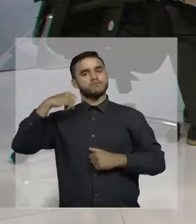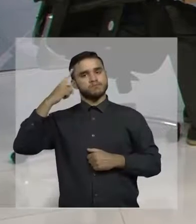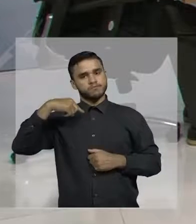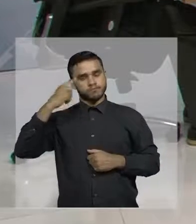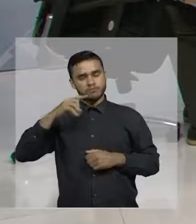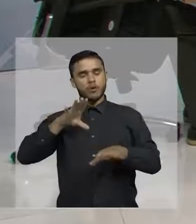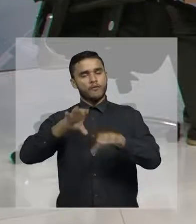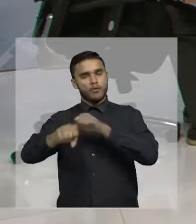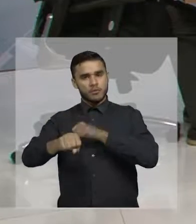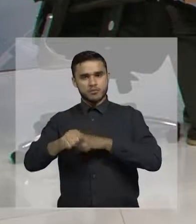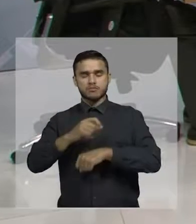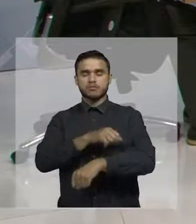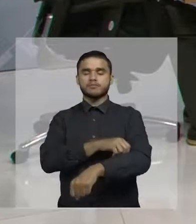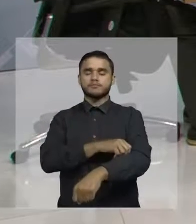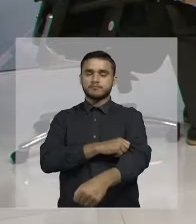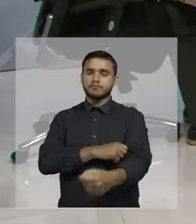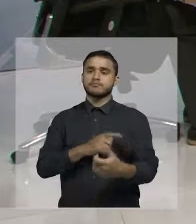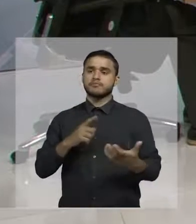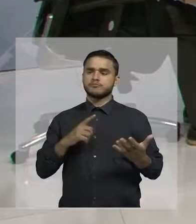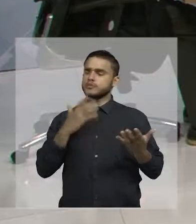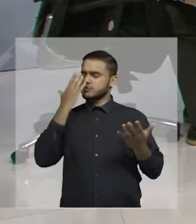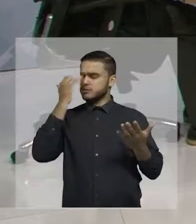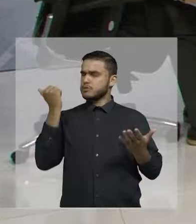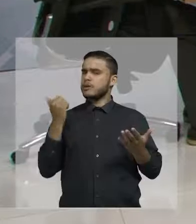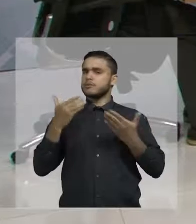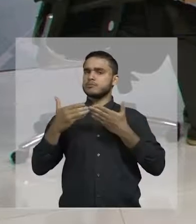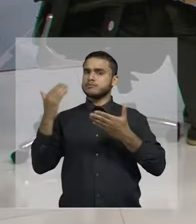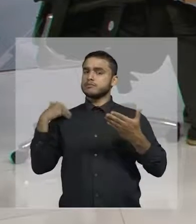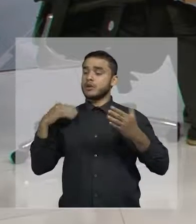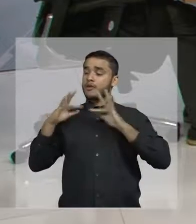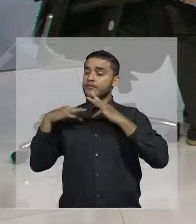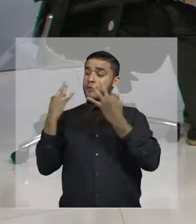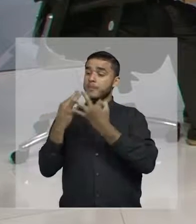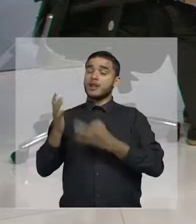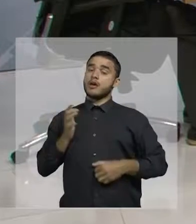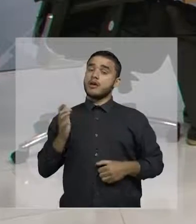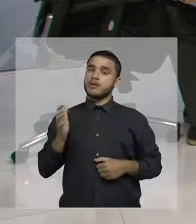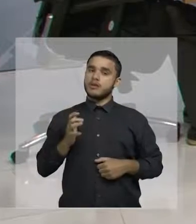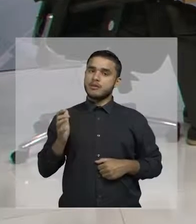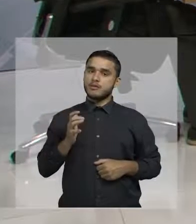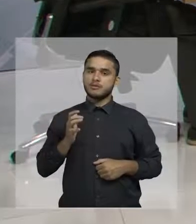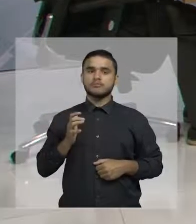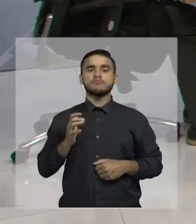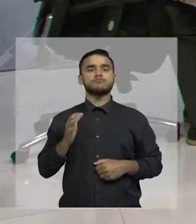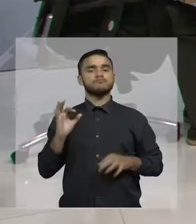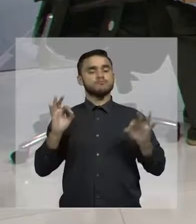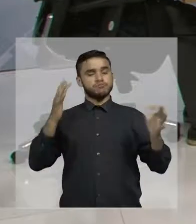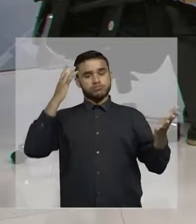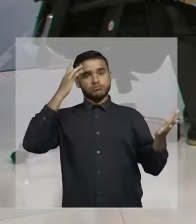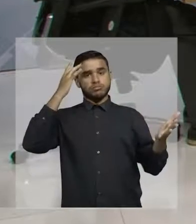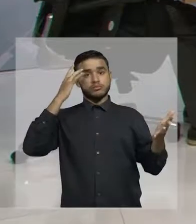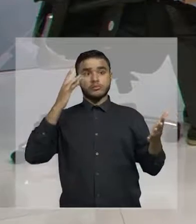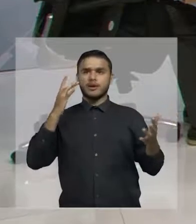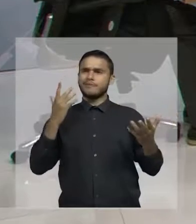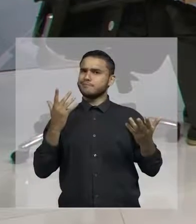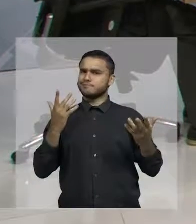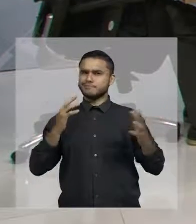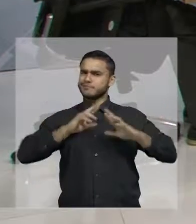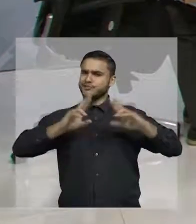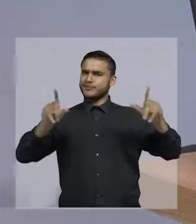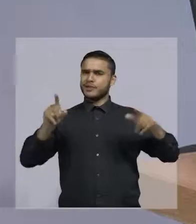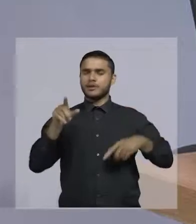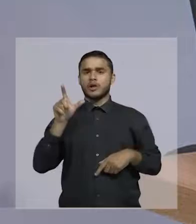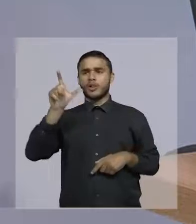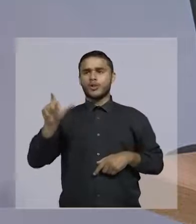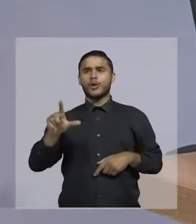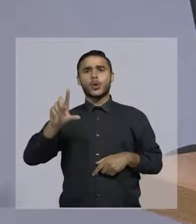ele tinha uma antecedência familiar rica, nobre, ao contrário do